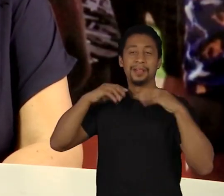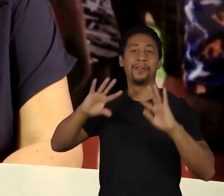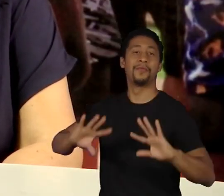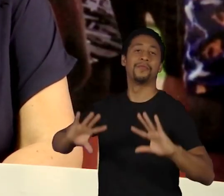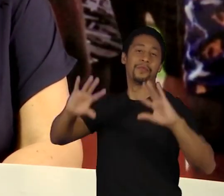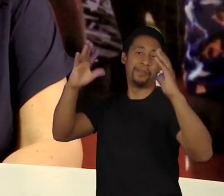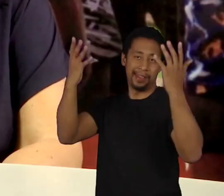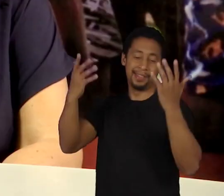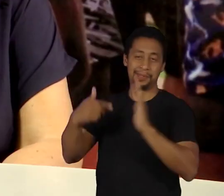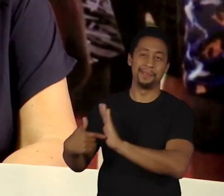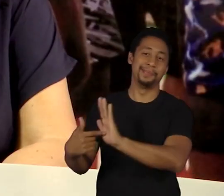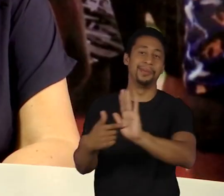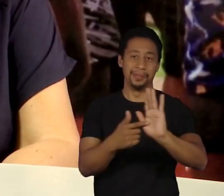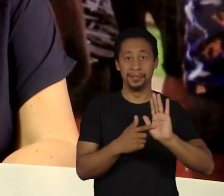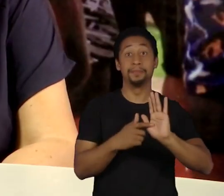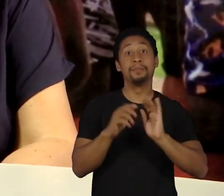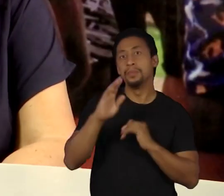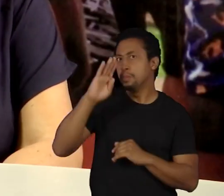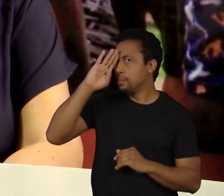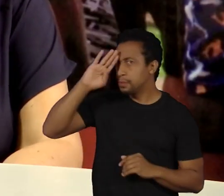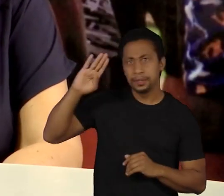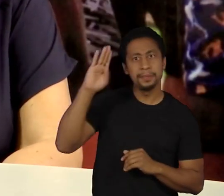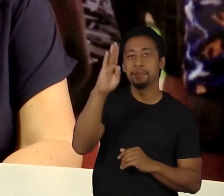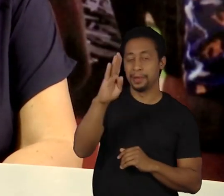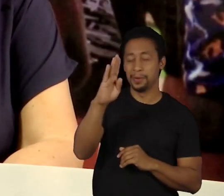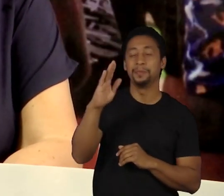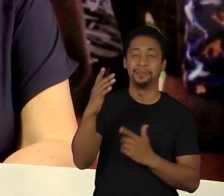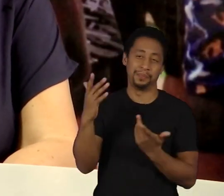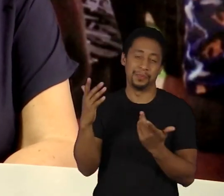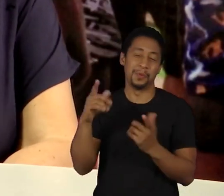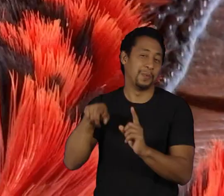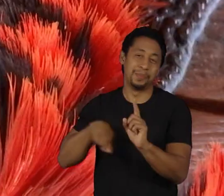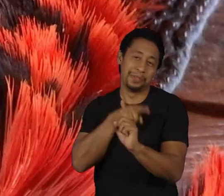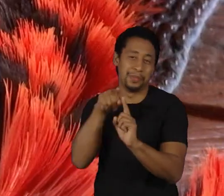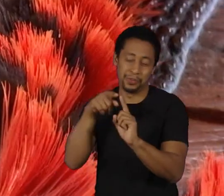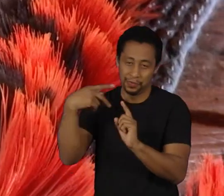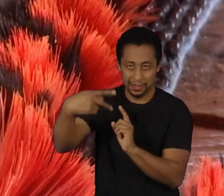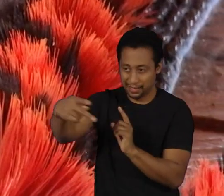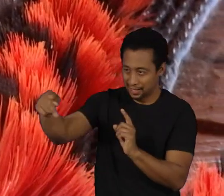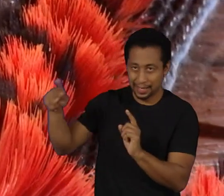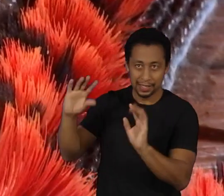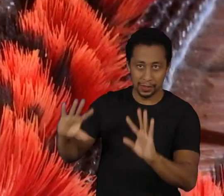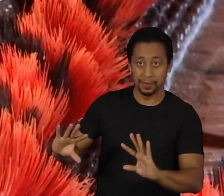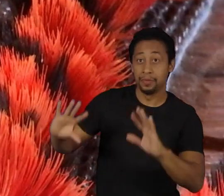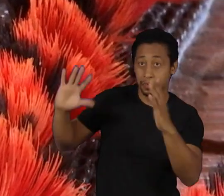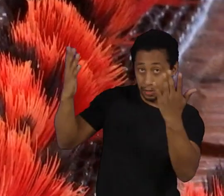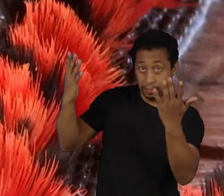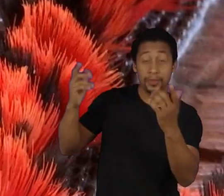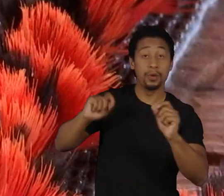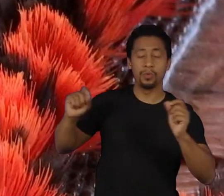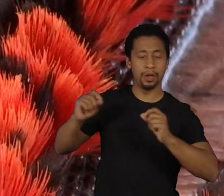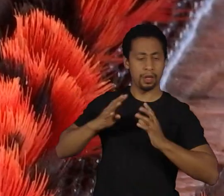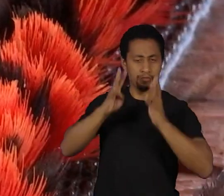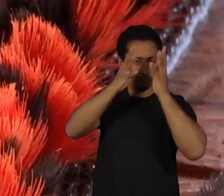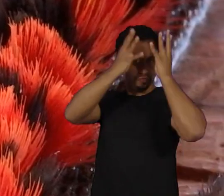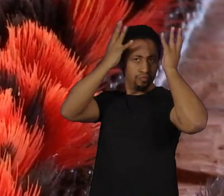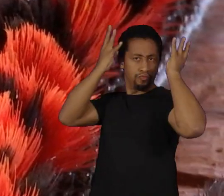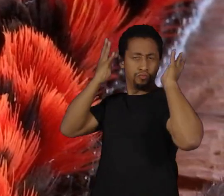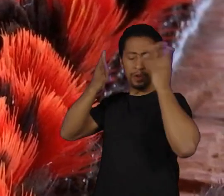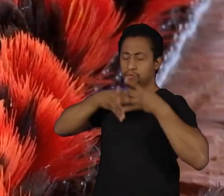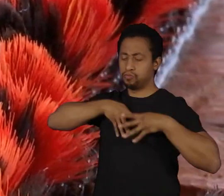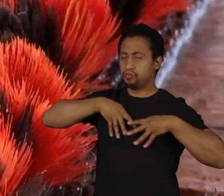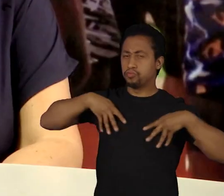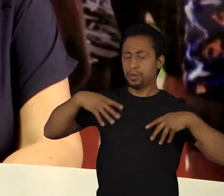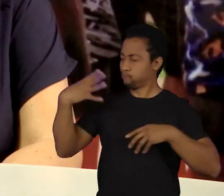é a principal expressão ritual do povo Kaapor e que envolve muitos rituais, né? Dentro